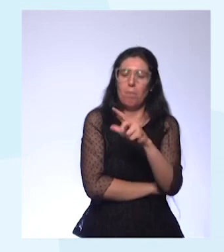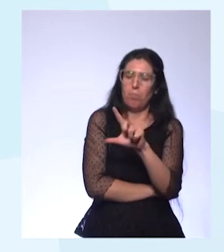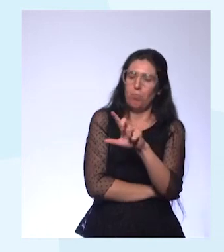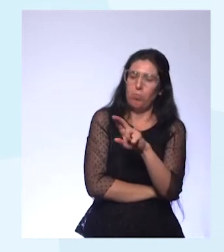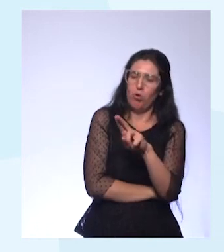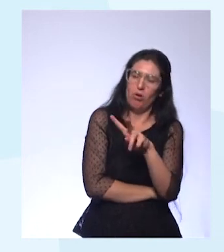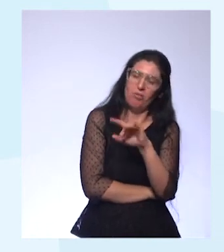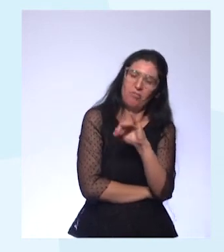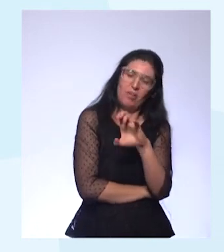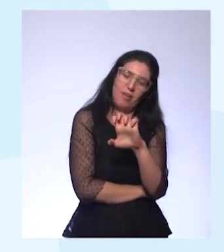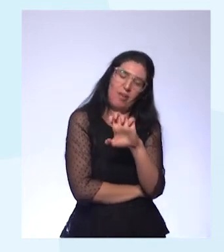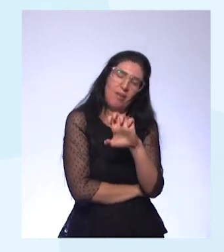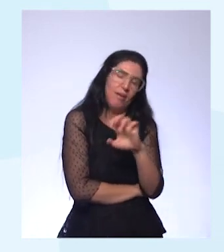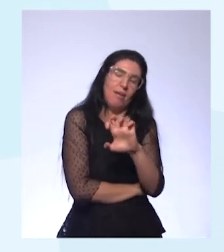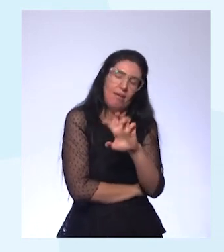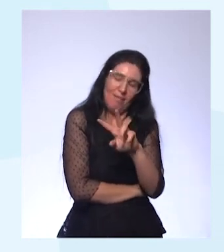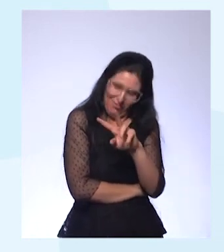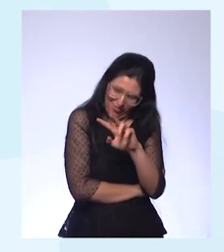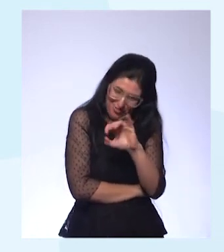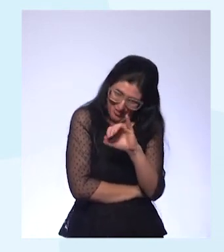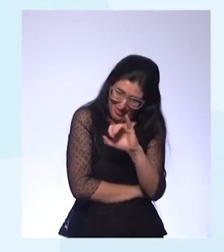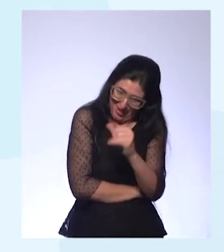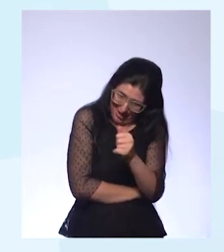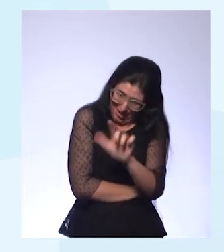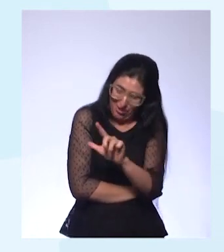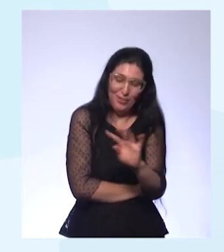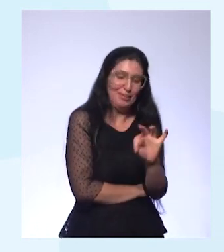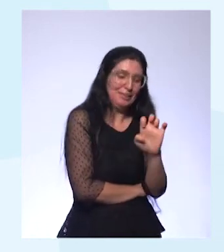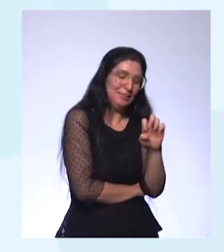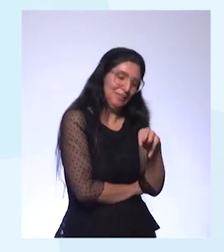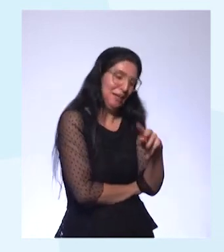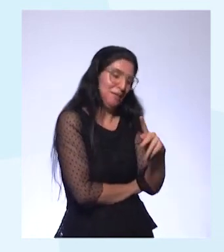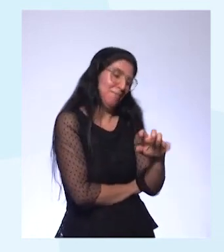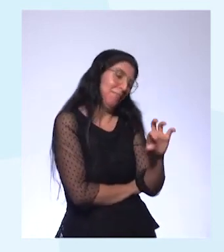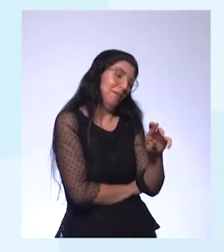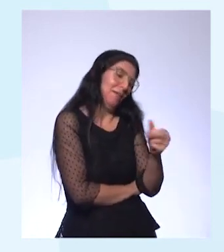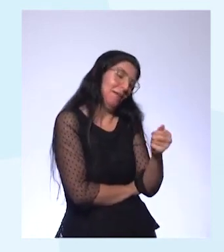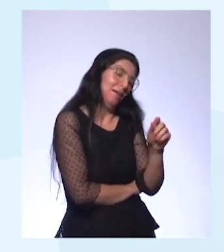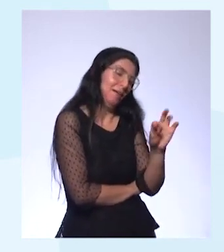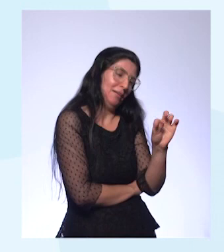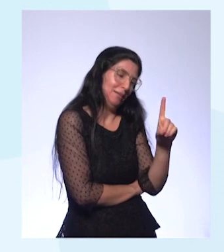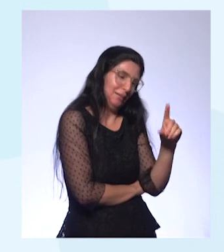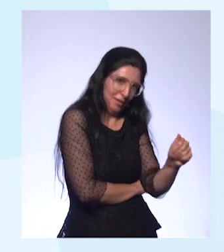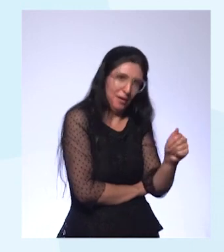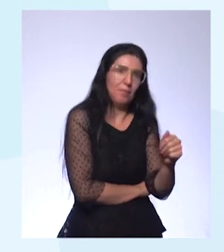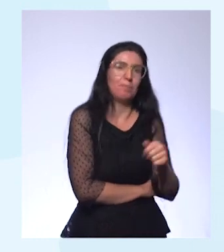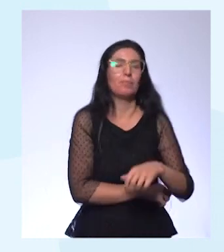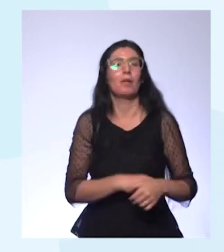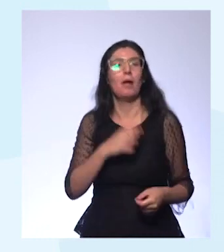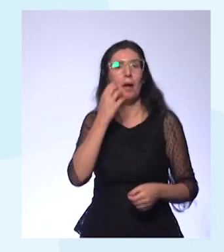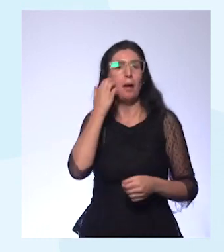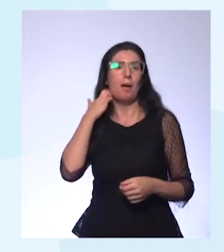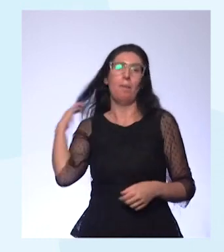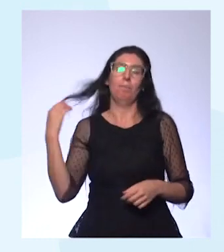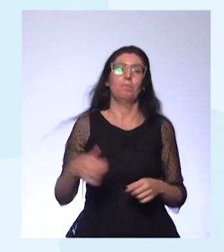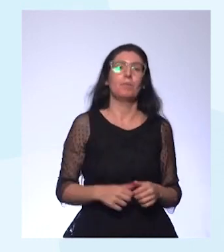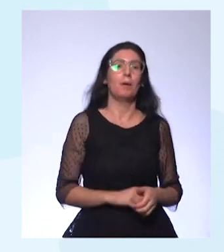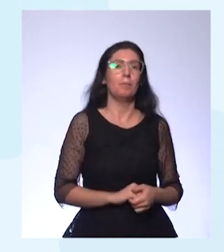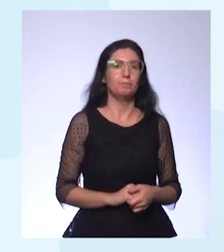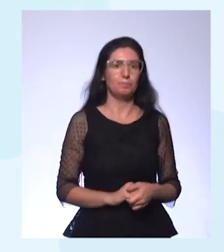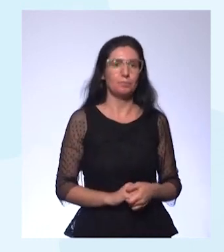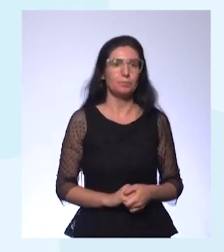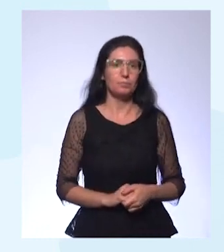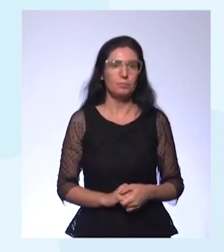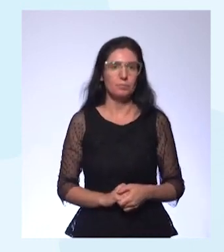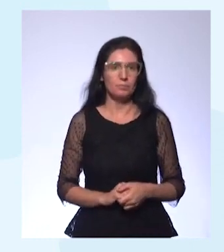tem aqui um exemplo aí do Parque Nacional Olímpico, que fica aí no noroeste da América do Norte. Então, a floresta temperada úmida tem característica aí de